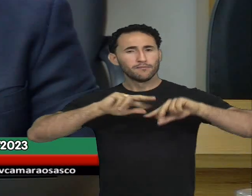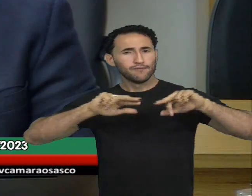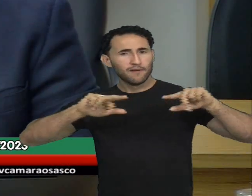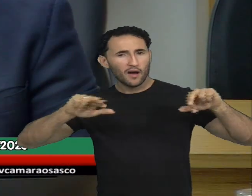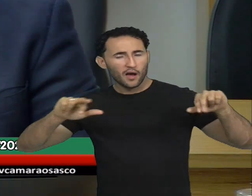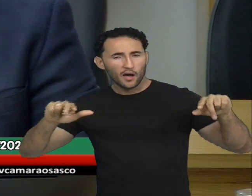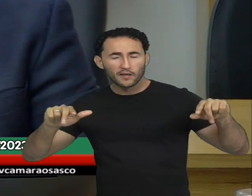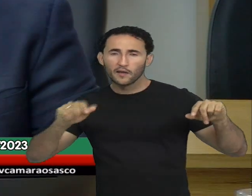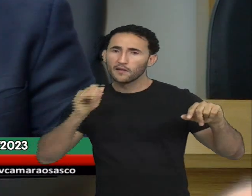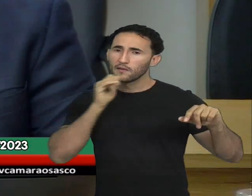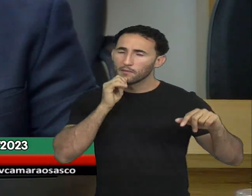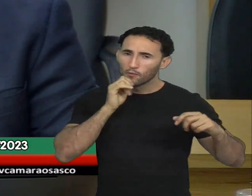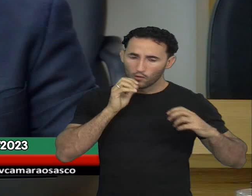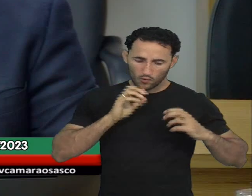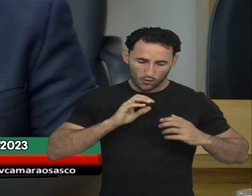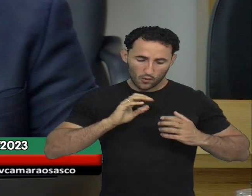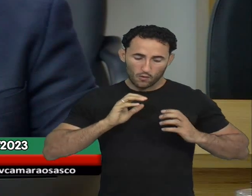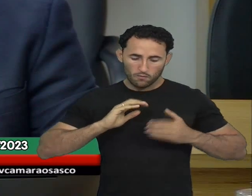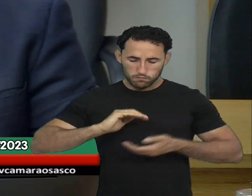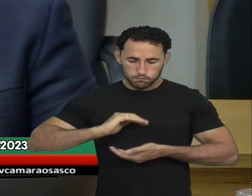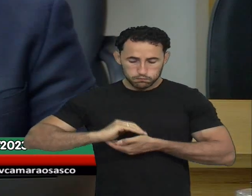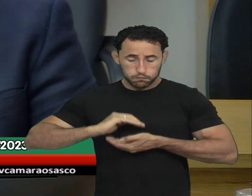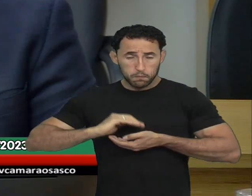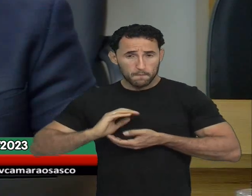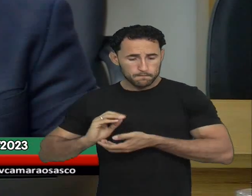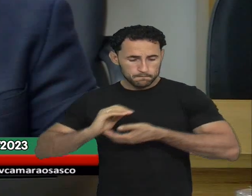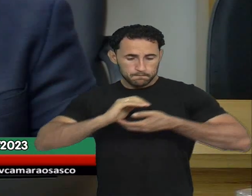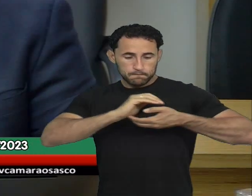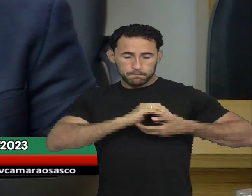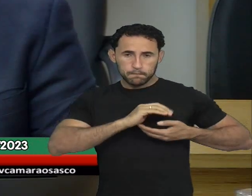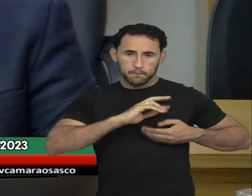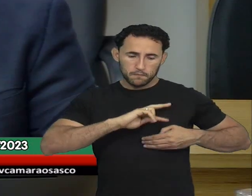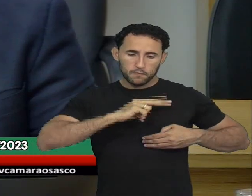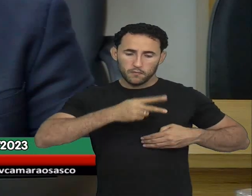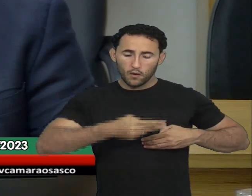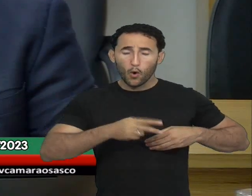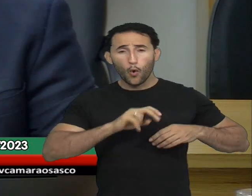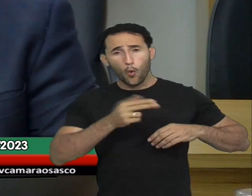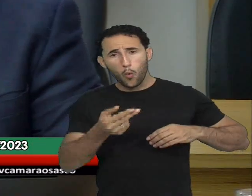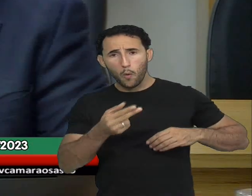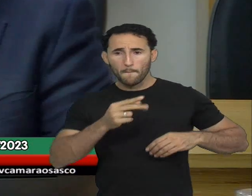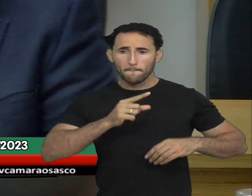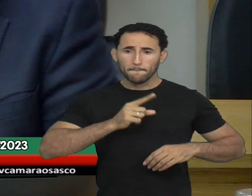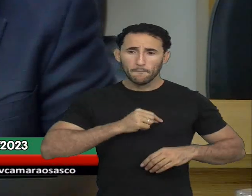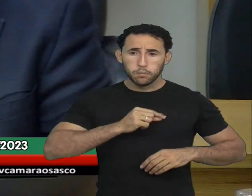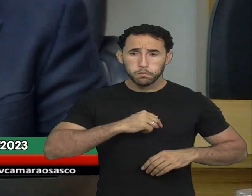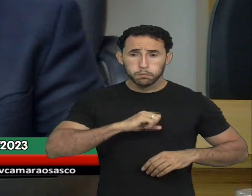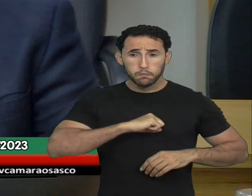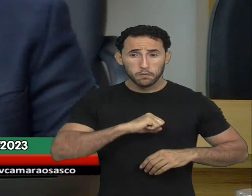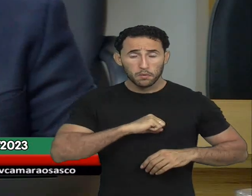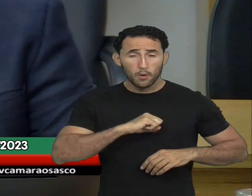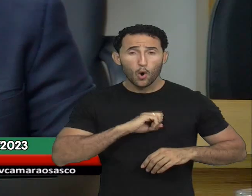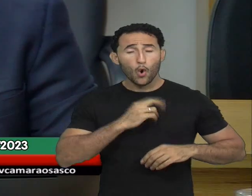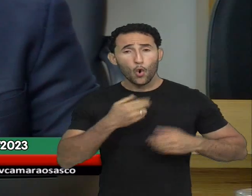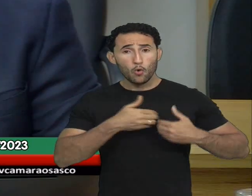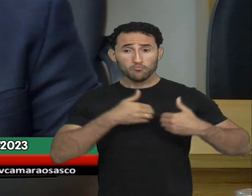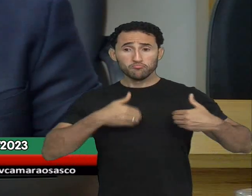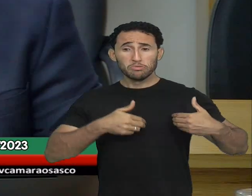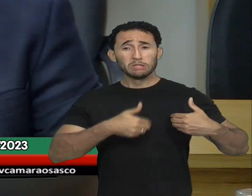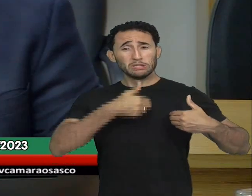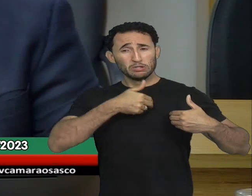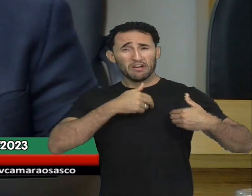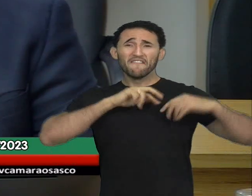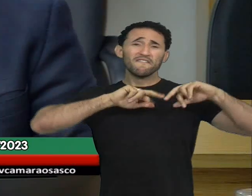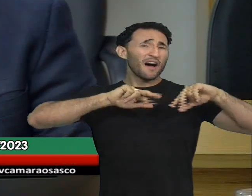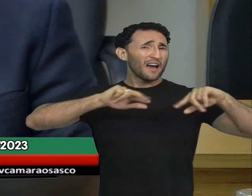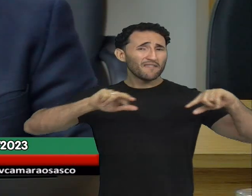seja o implante de stent em coronária, seja o implante de marca-passo, seja cirurgias de peito aberto. Hoje, tudo isso a